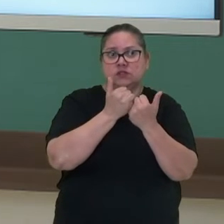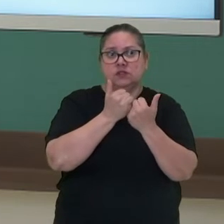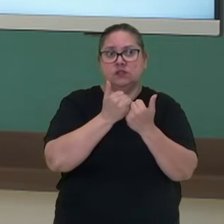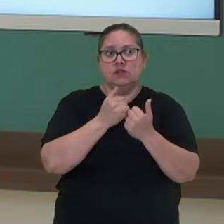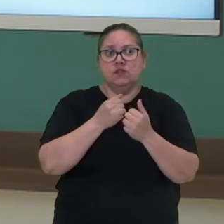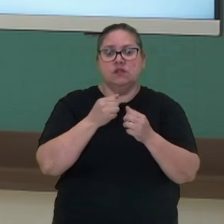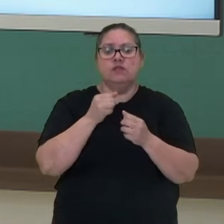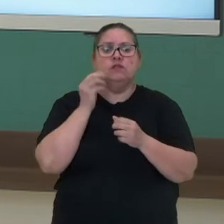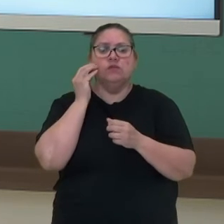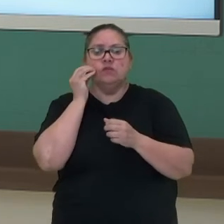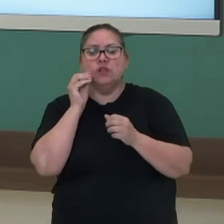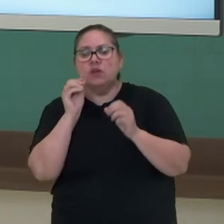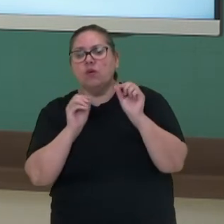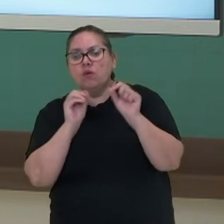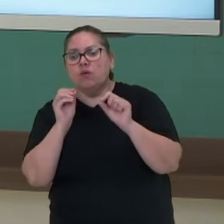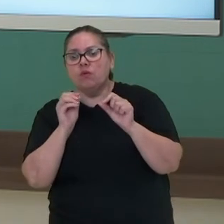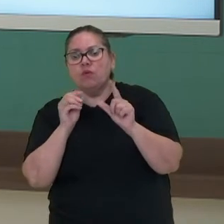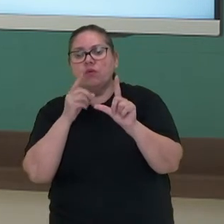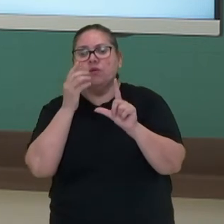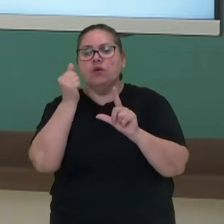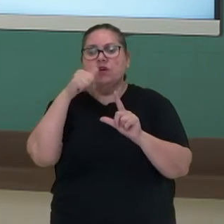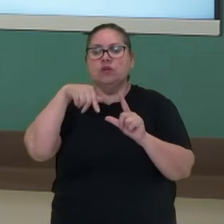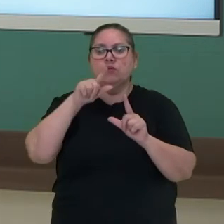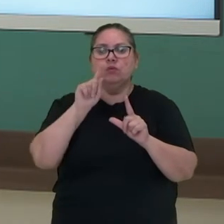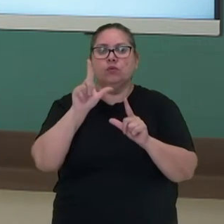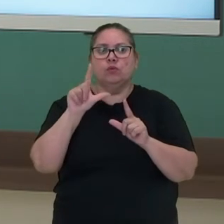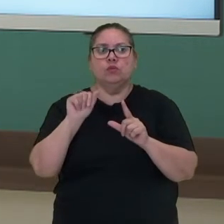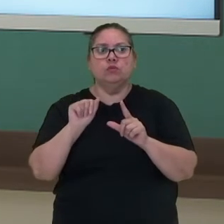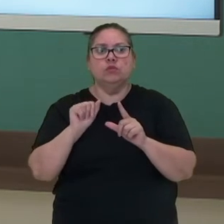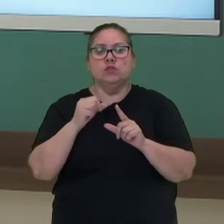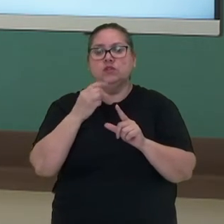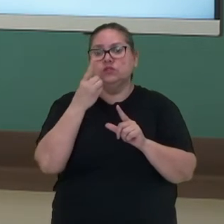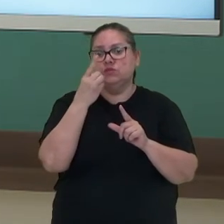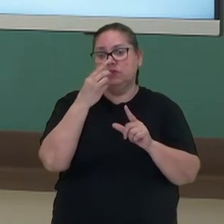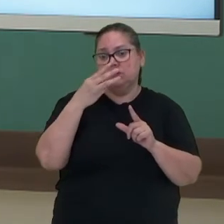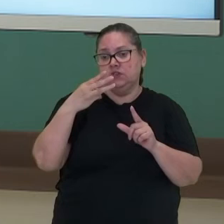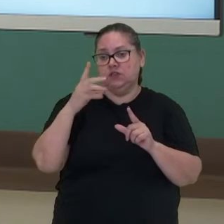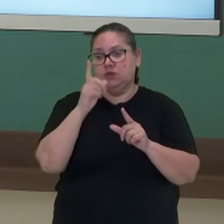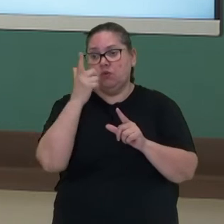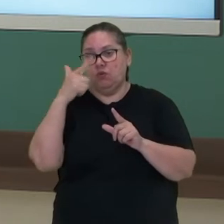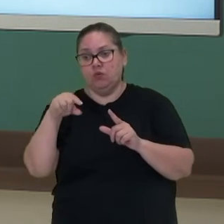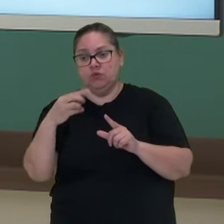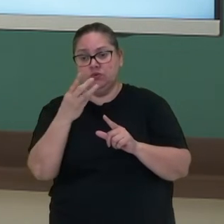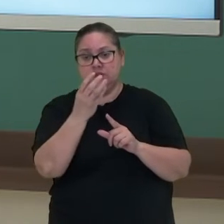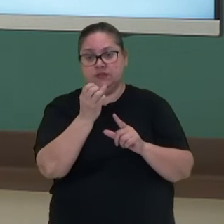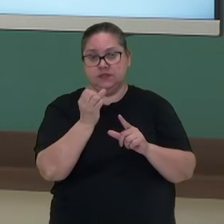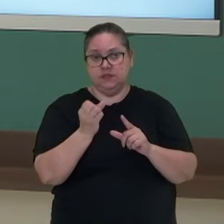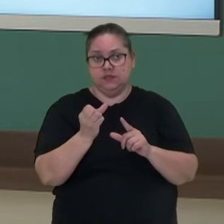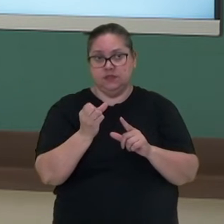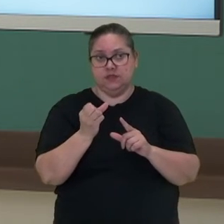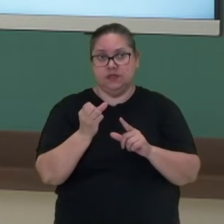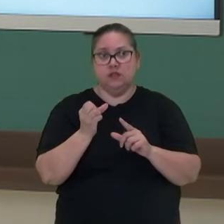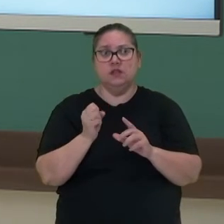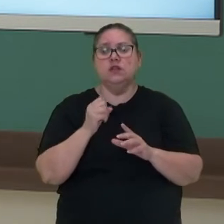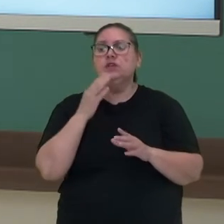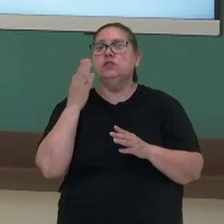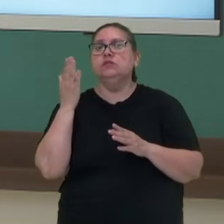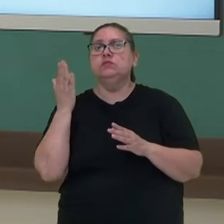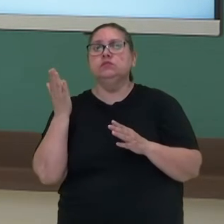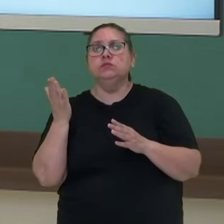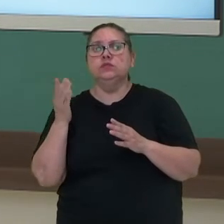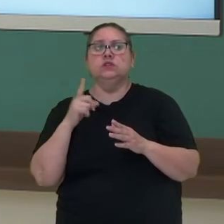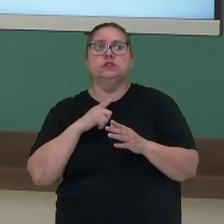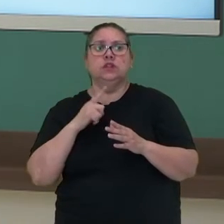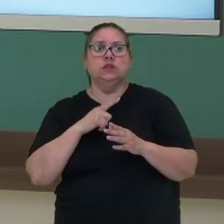x e consegue o ângulo. No caso aqui, se um é 30, o outro é 60. E